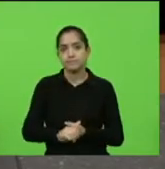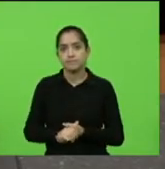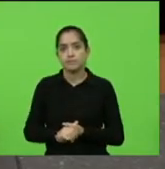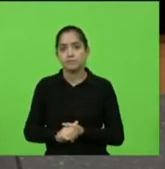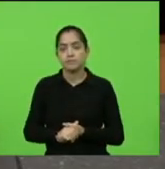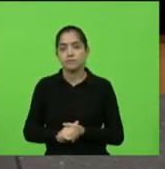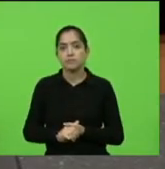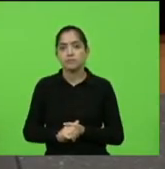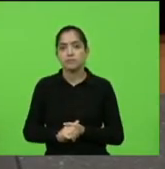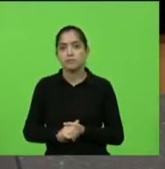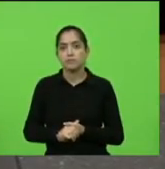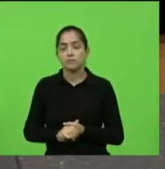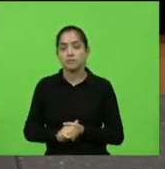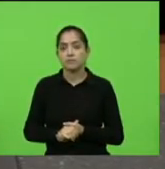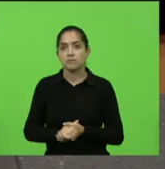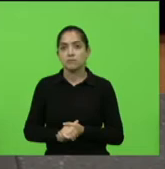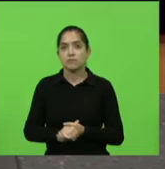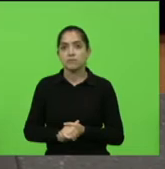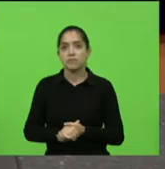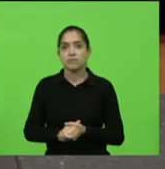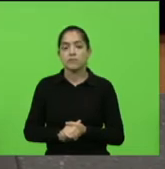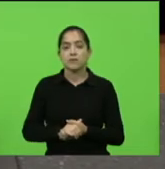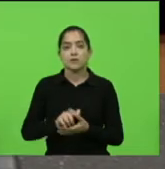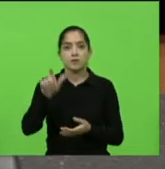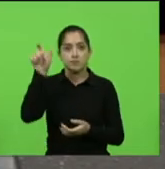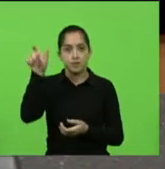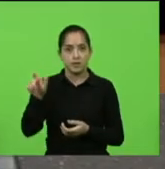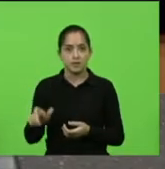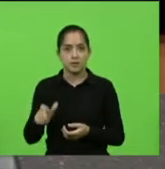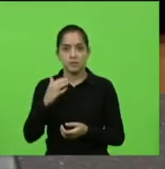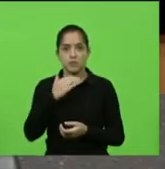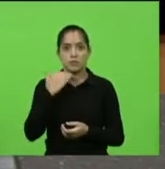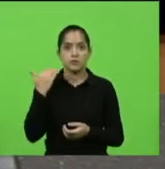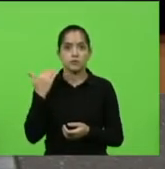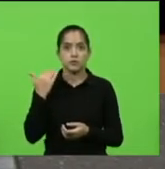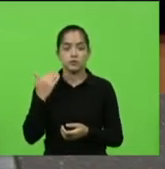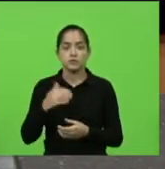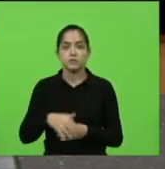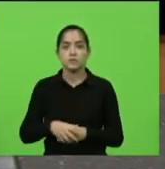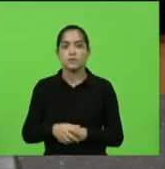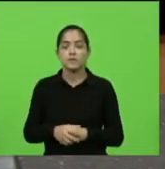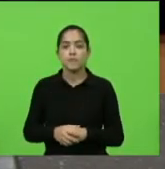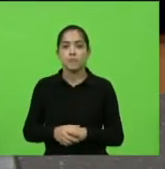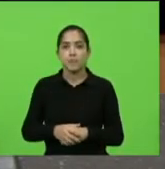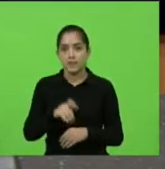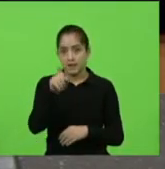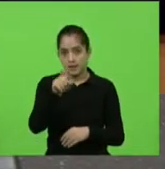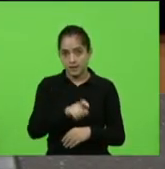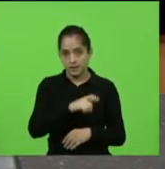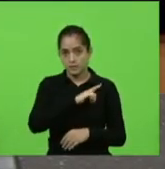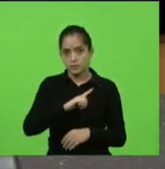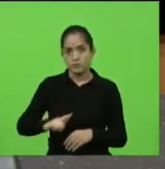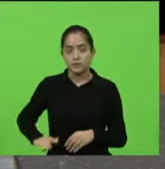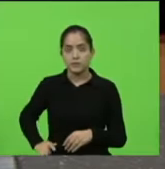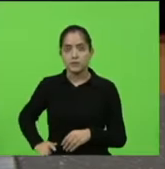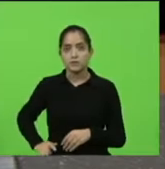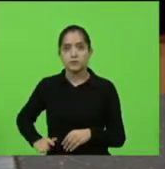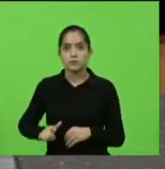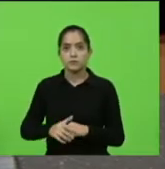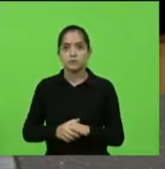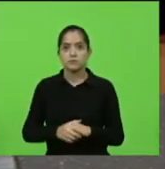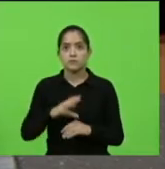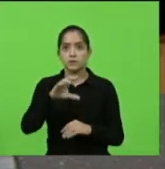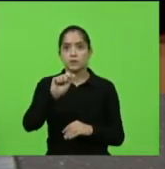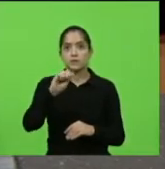pelo passamento do nosso ex-governador,